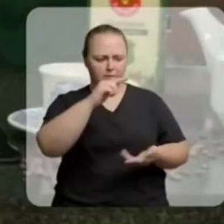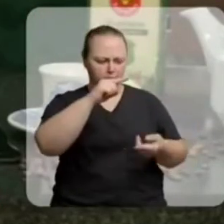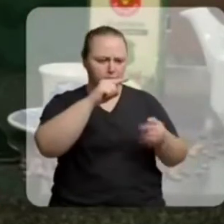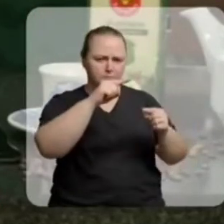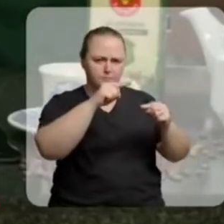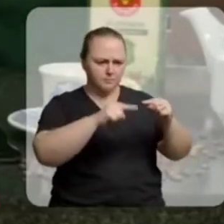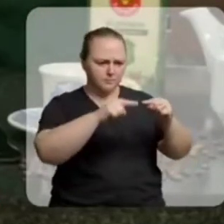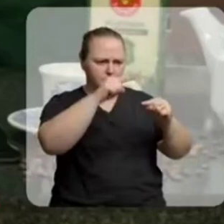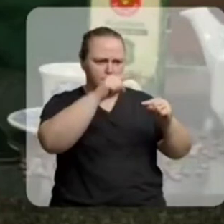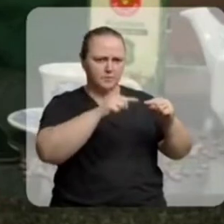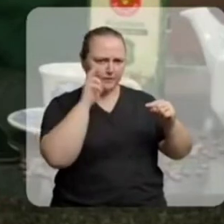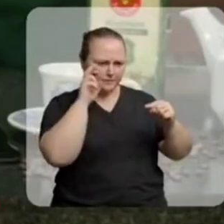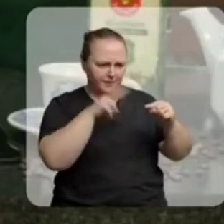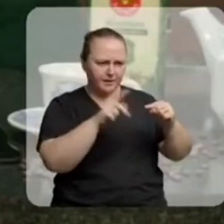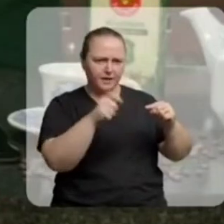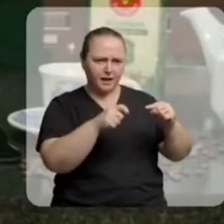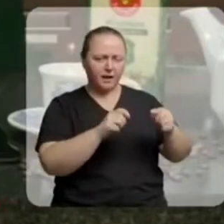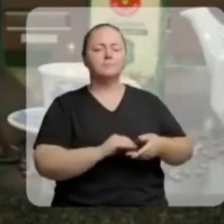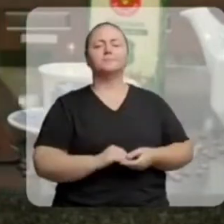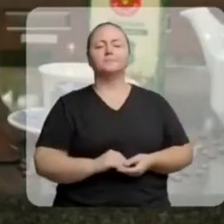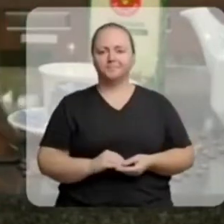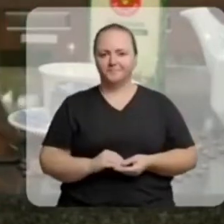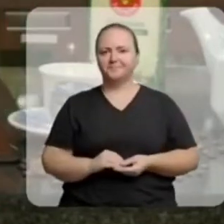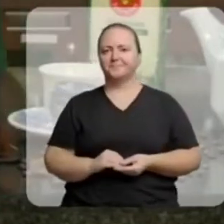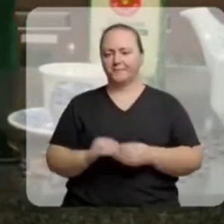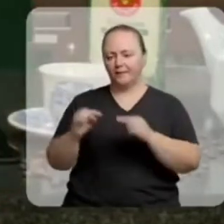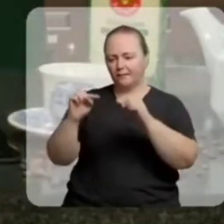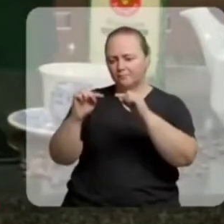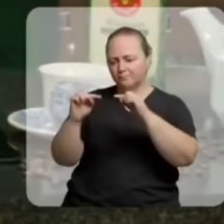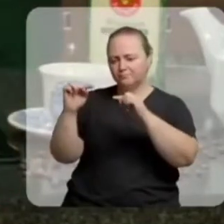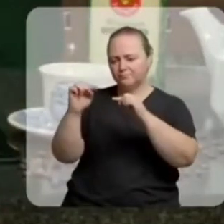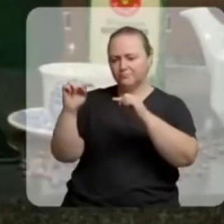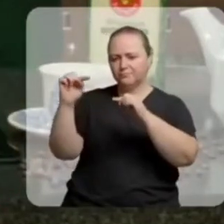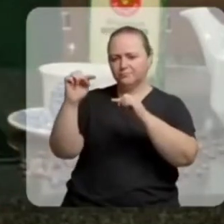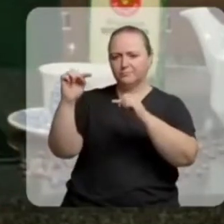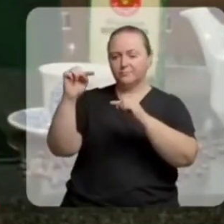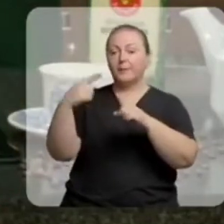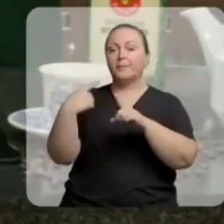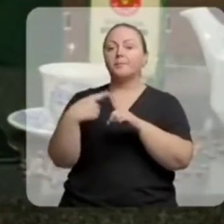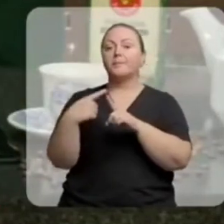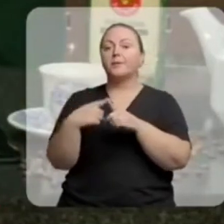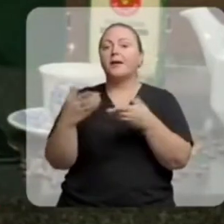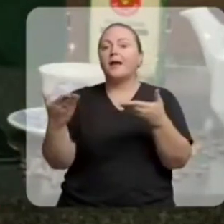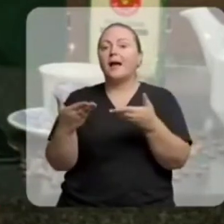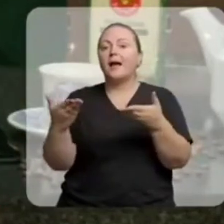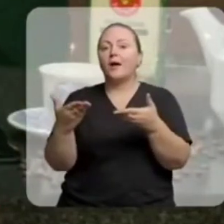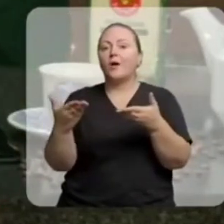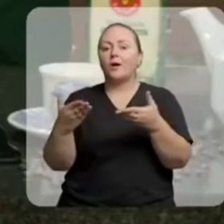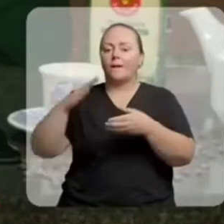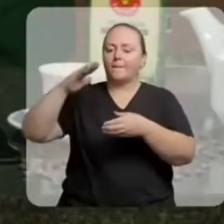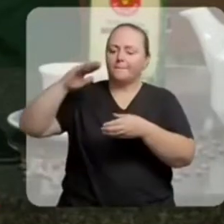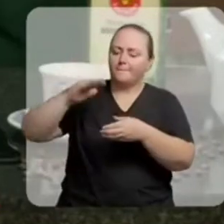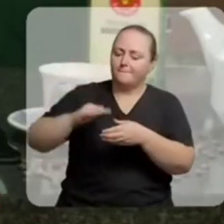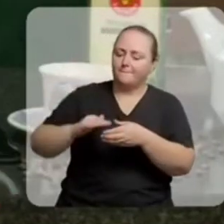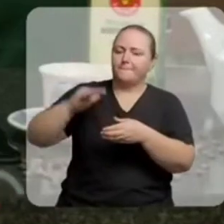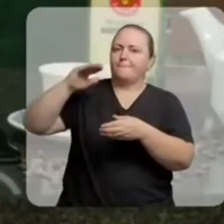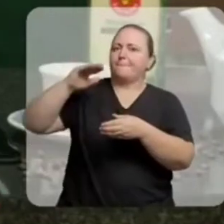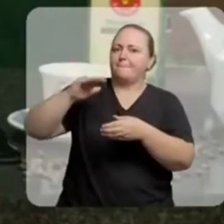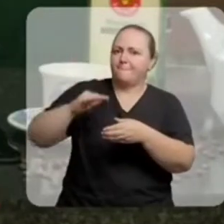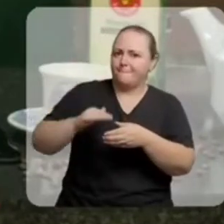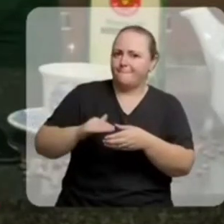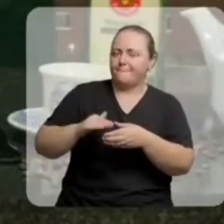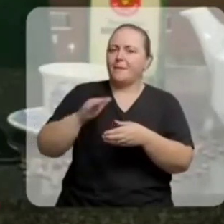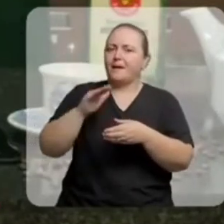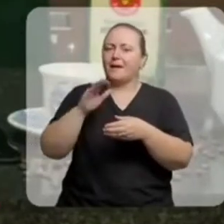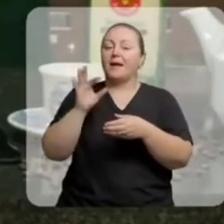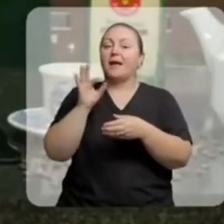gente. isso. Aqui nessa demarcação, né? Ah, legal. Porque agora a gente vai com um êmbolo empurrar, então, o